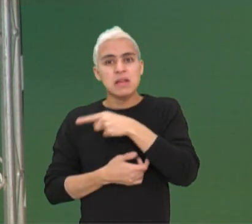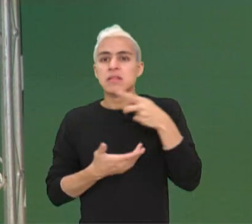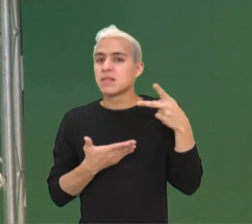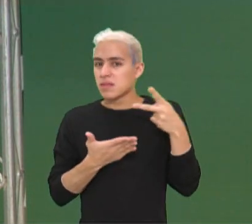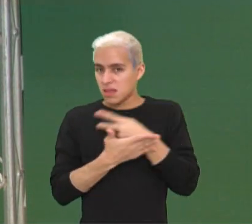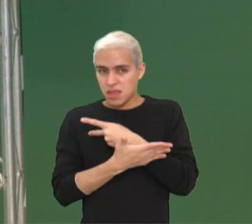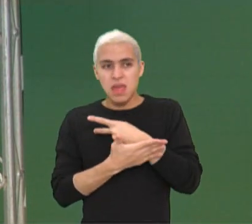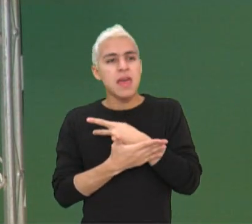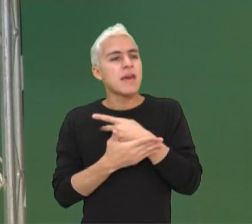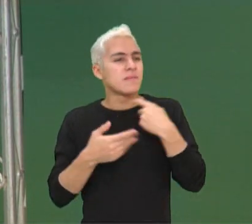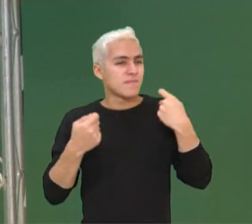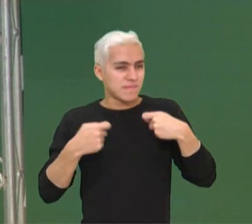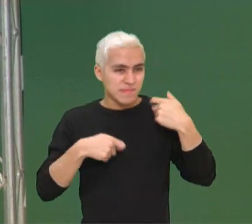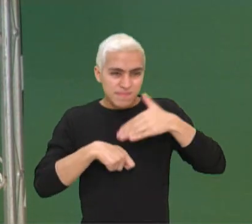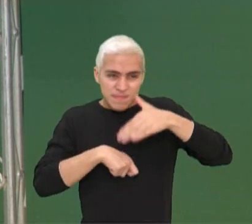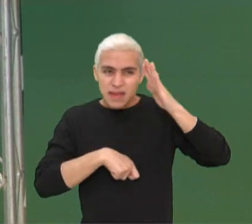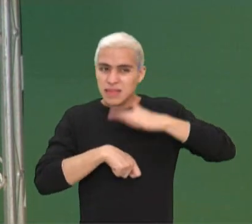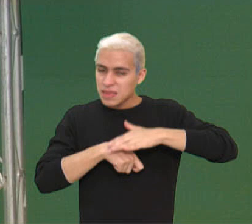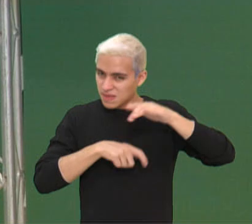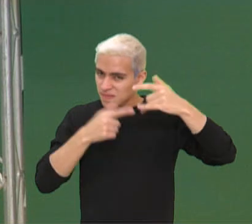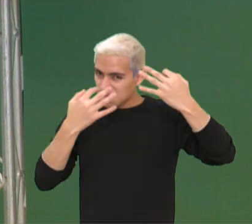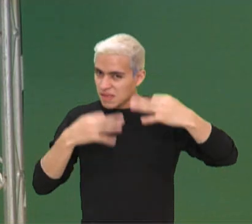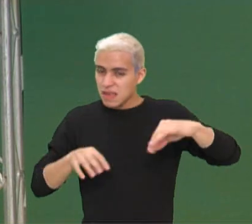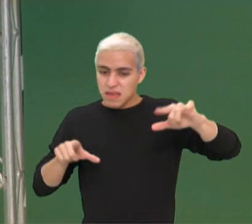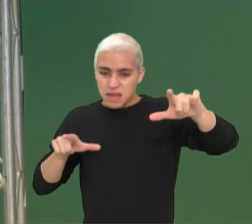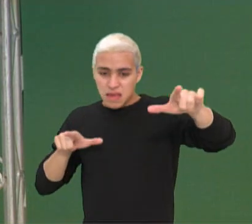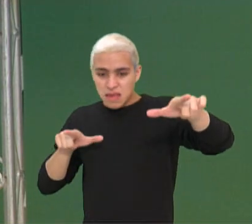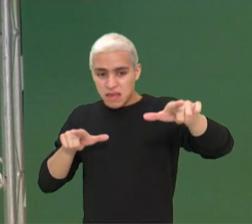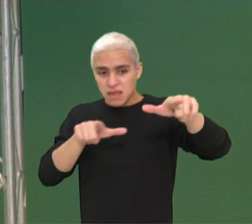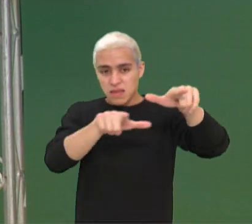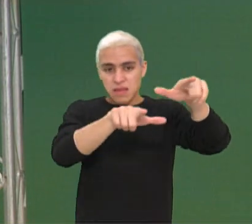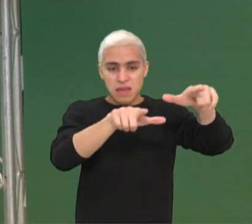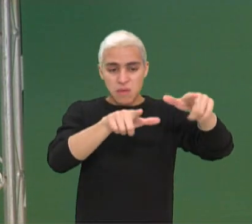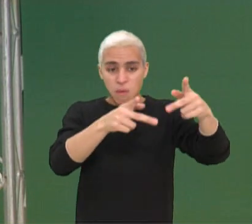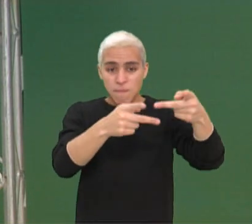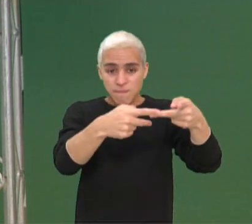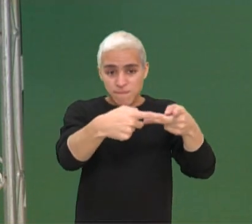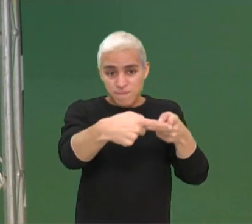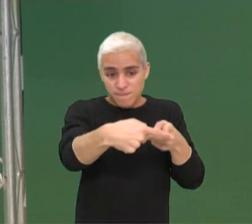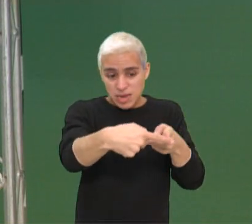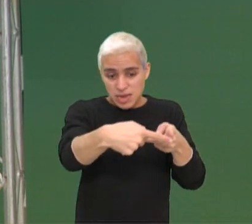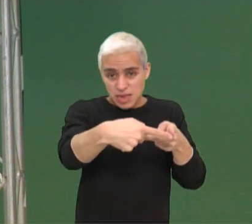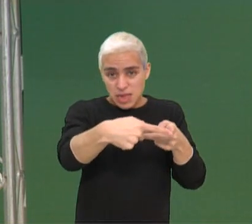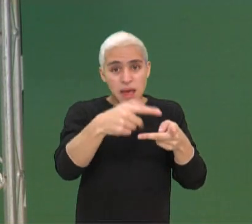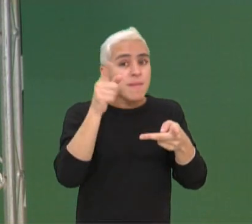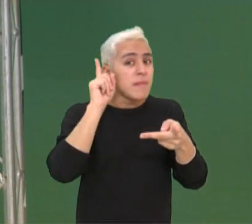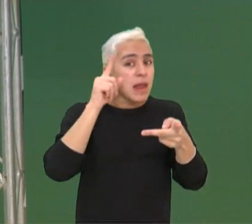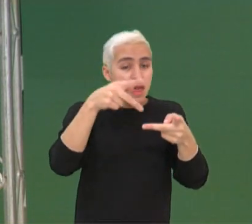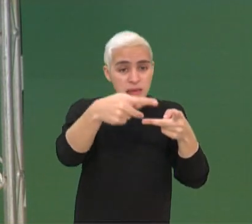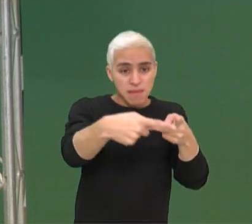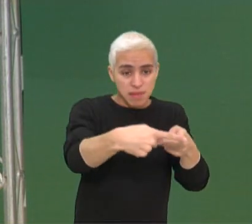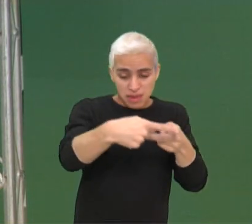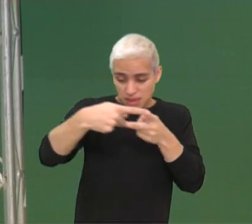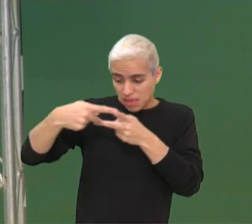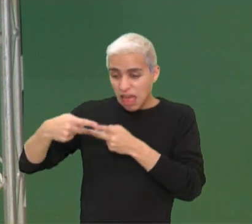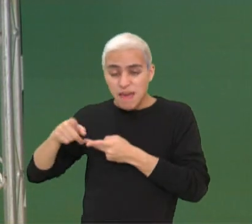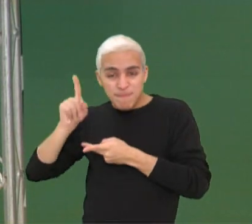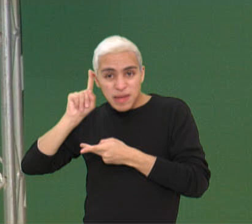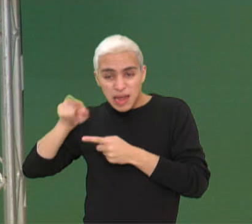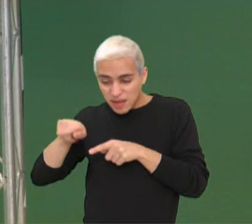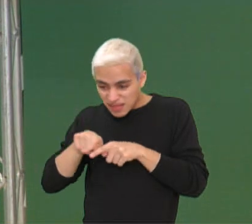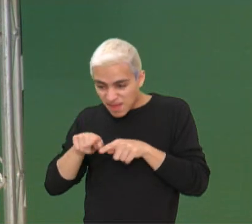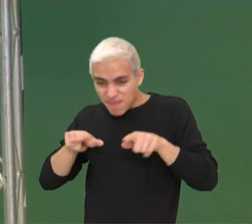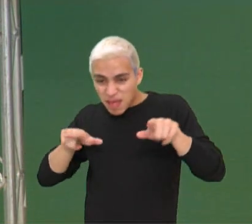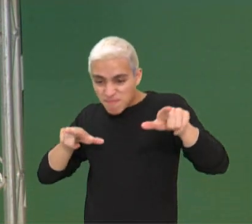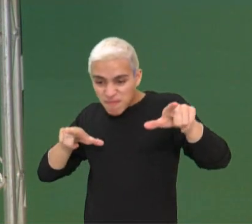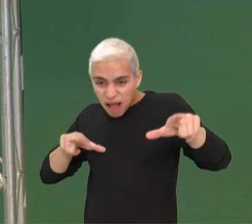errado. Depois, com mais tempo, você refaz o tabuleiro. Então, tem que ser branco nessa pontinha aqui e branco nessa outra pontinha aqui.